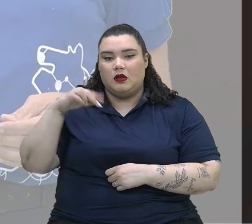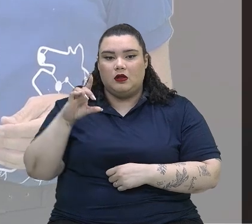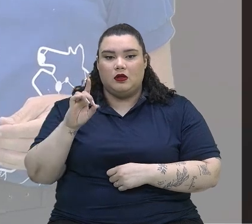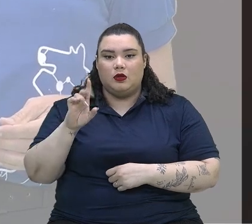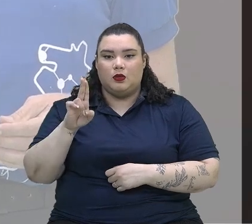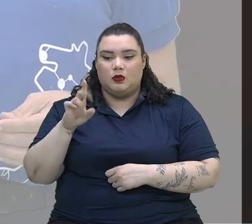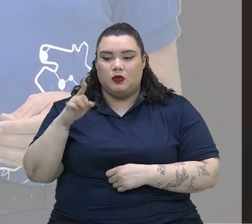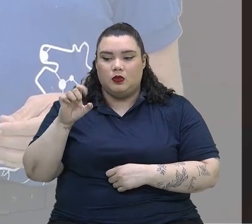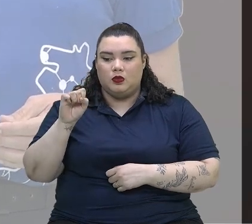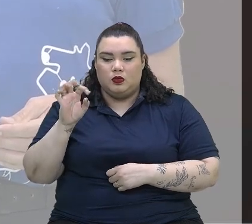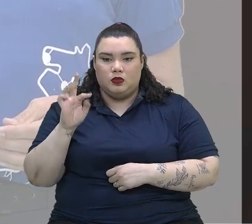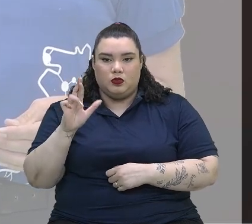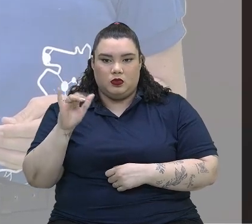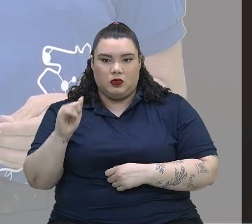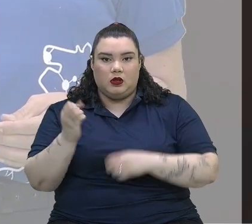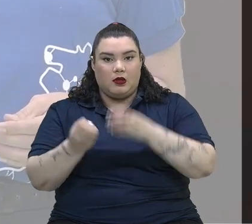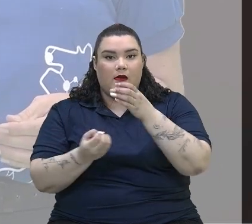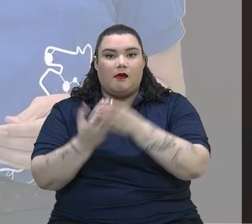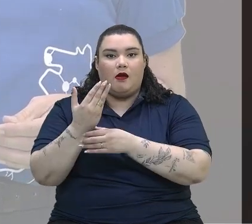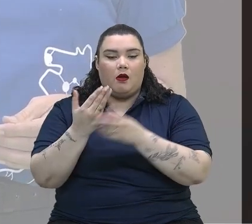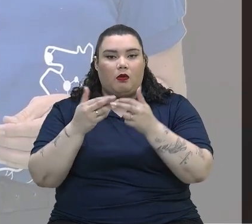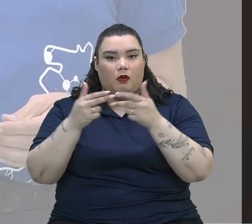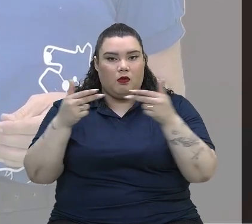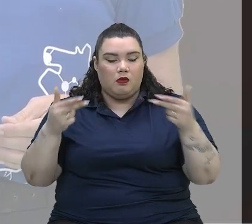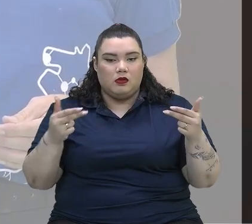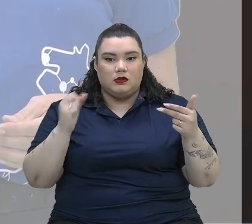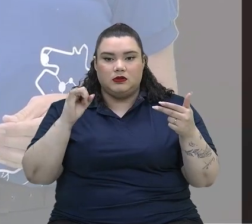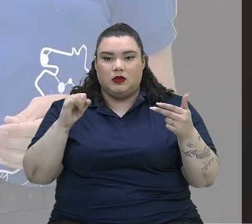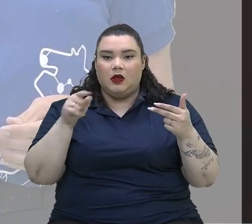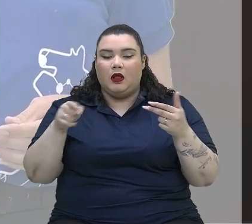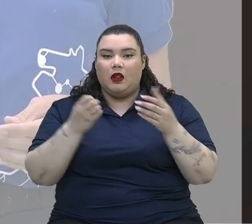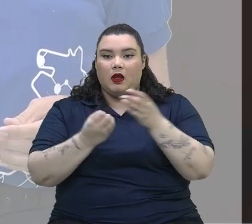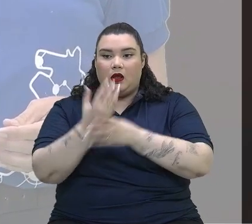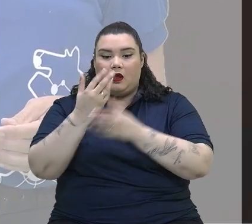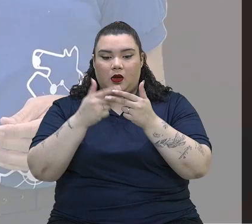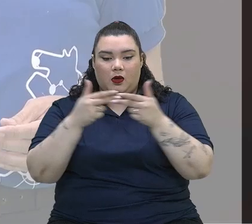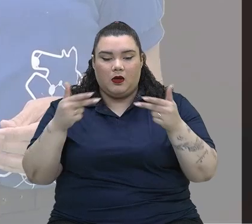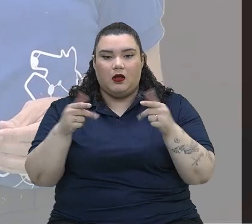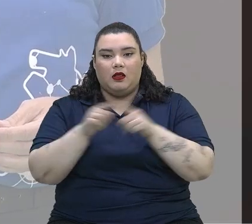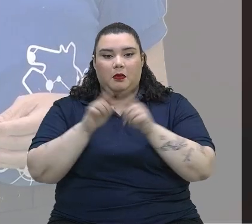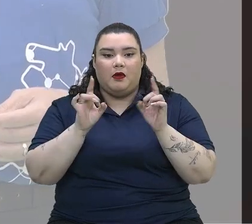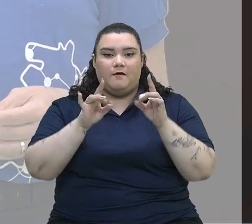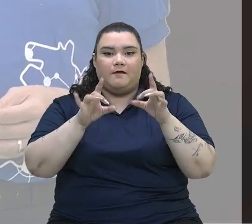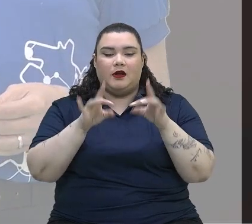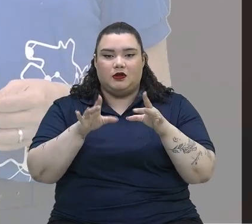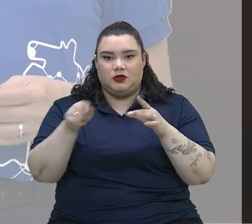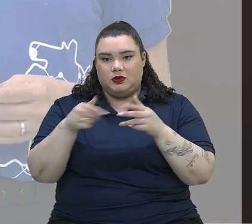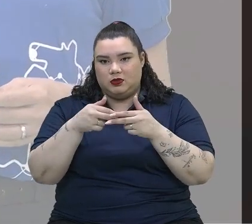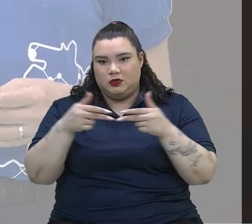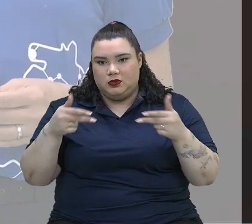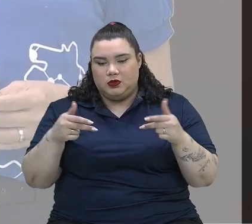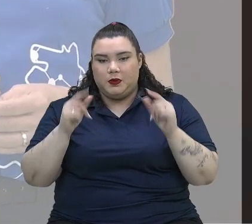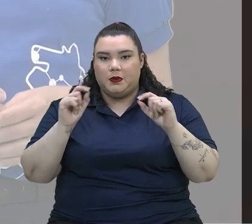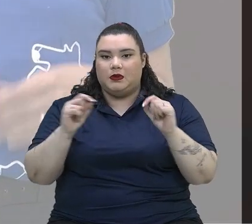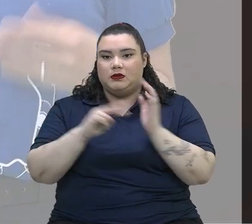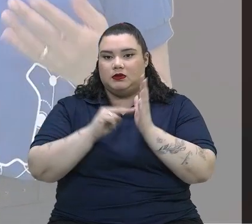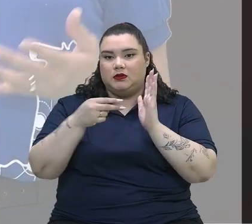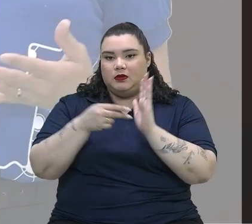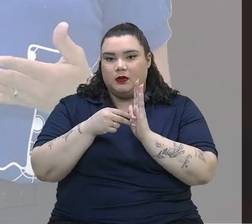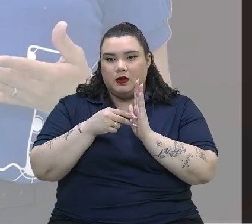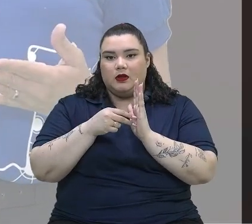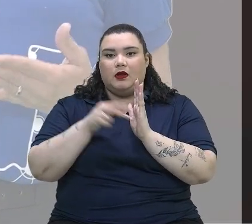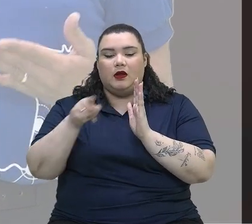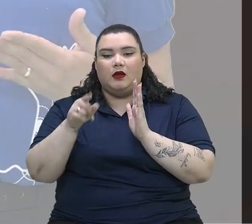fabrica algo. E se ela fabrica algo, ela vende este algo. E o que a indústria